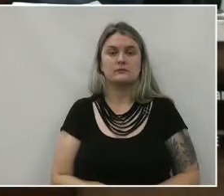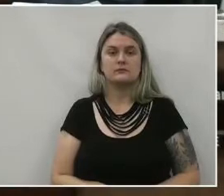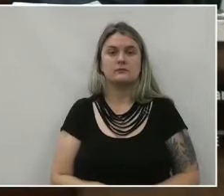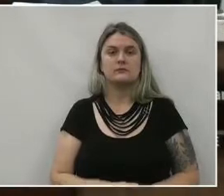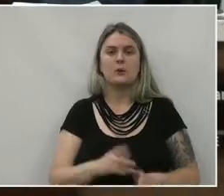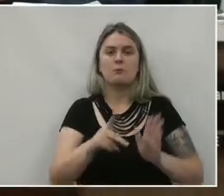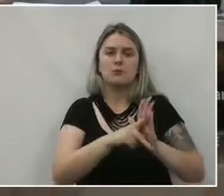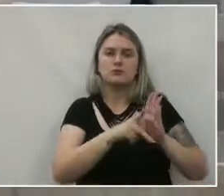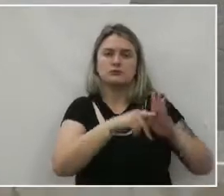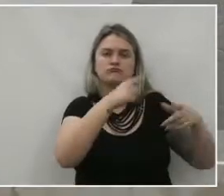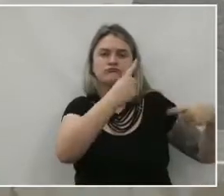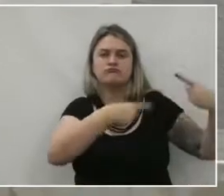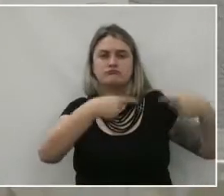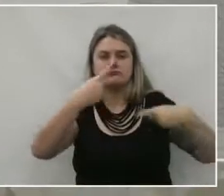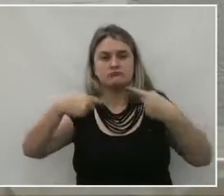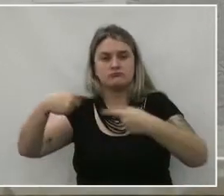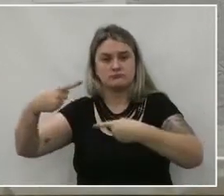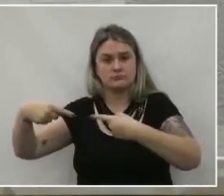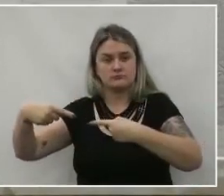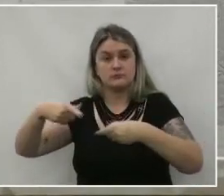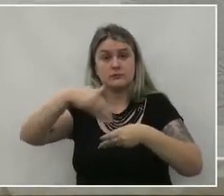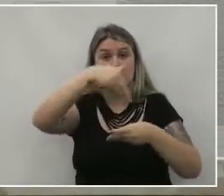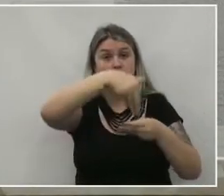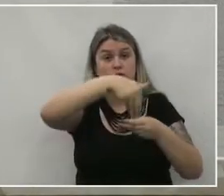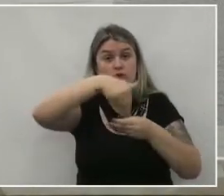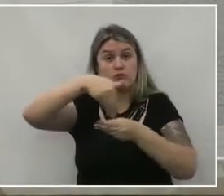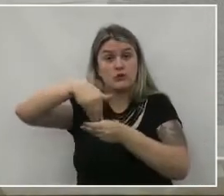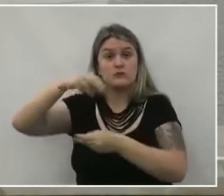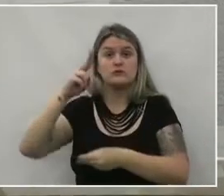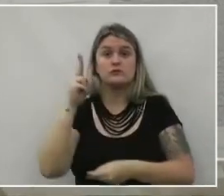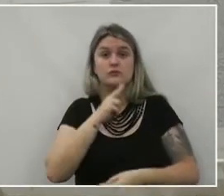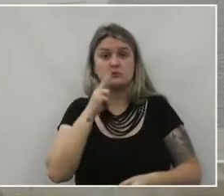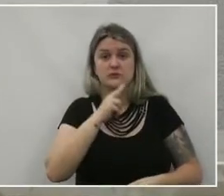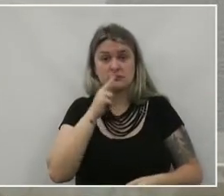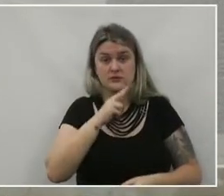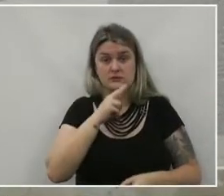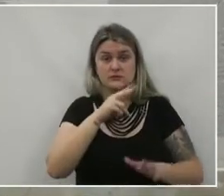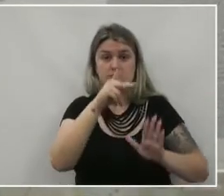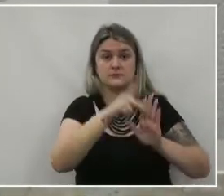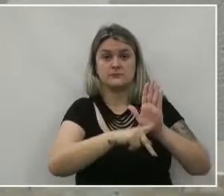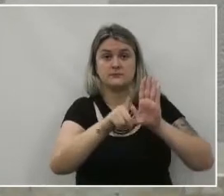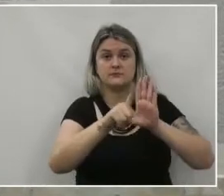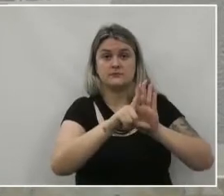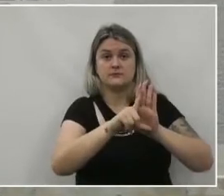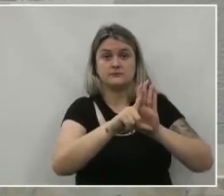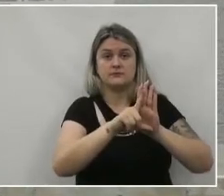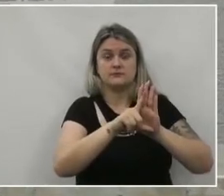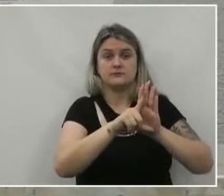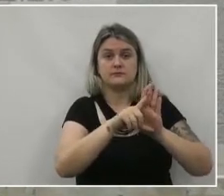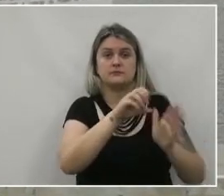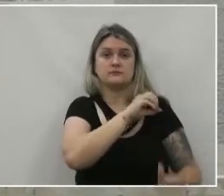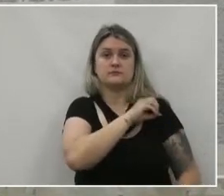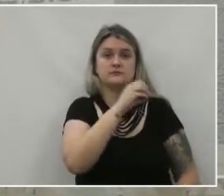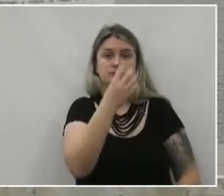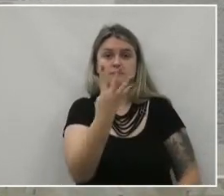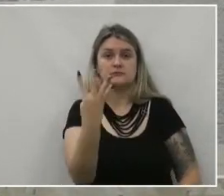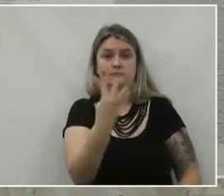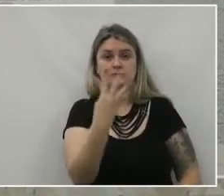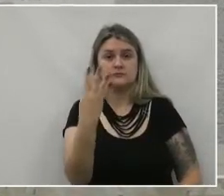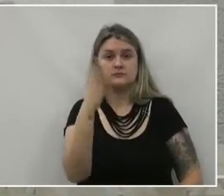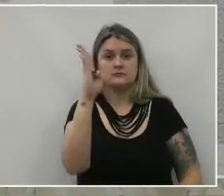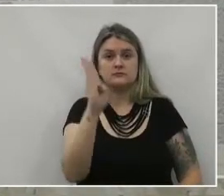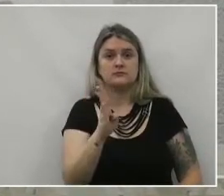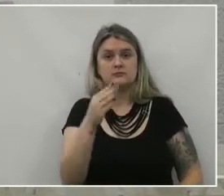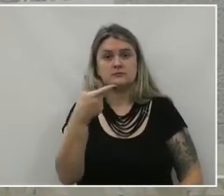Matéria da ordem do dia Votação do regime de urgência do projeto de lei ordinária número 44,